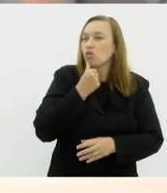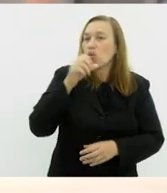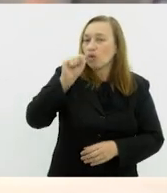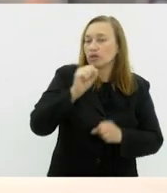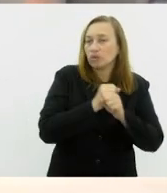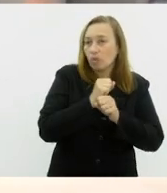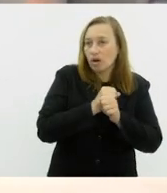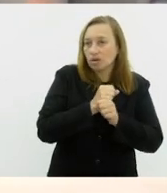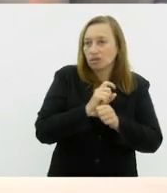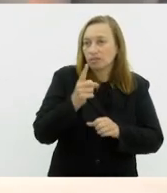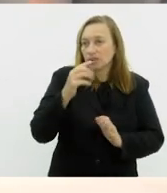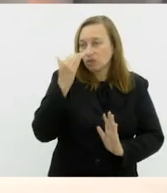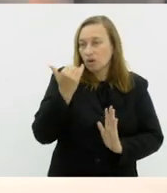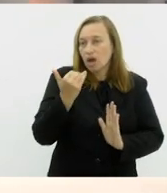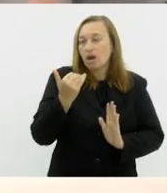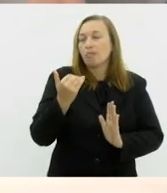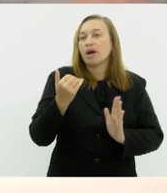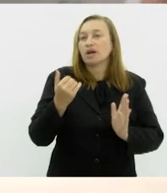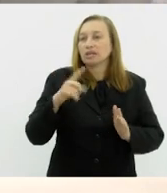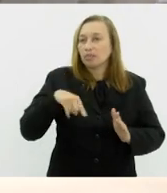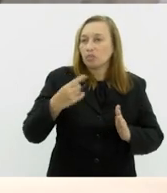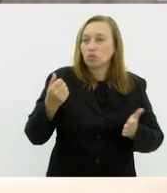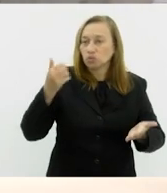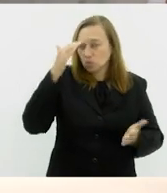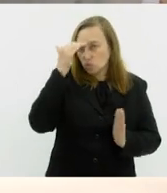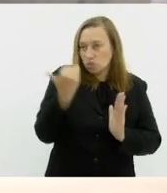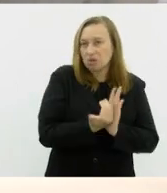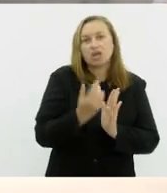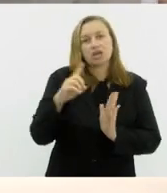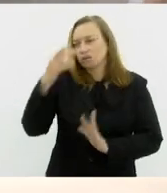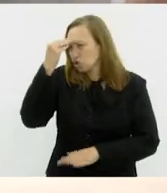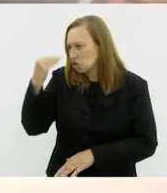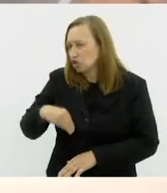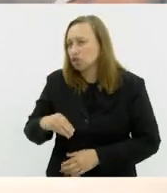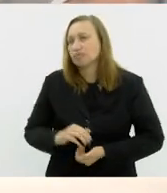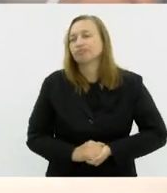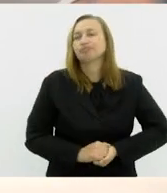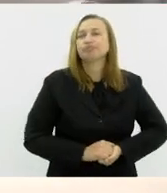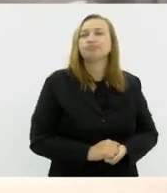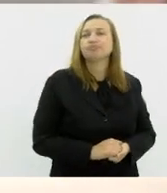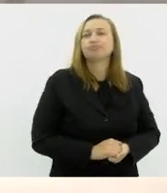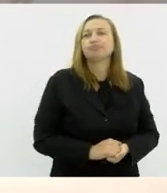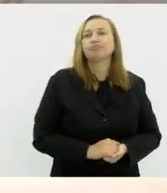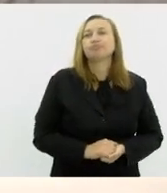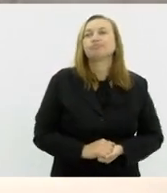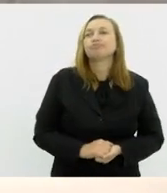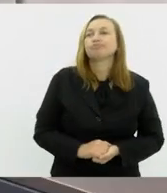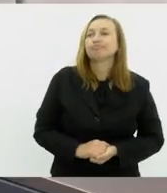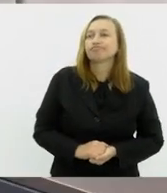A gente tem que ter mais paciência do que quem polui. Não desista. Também